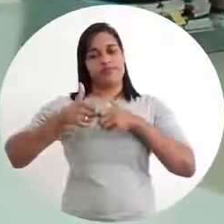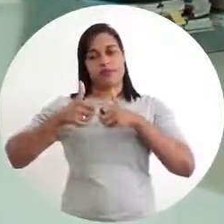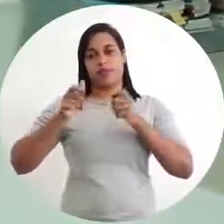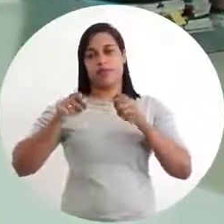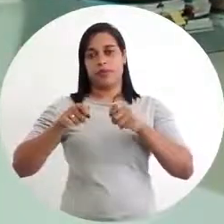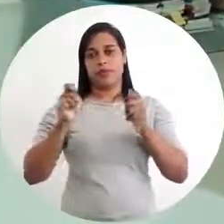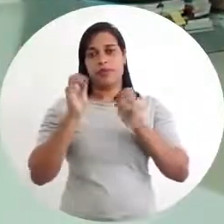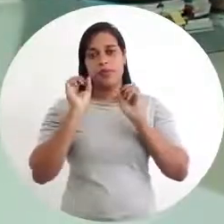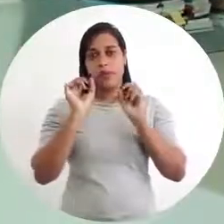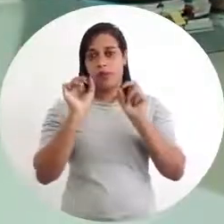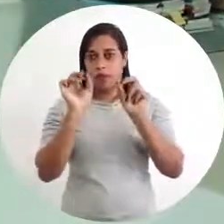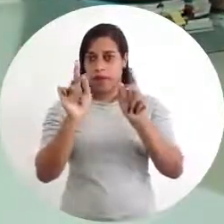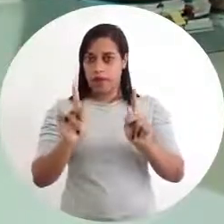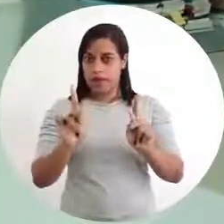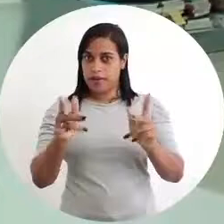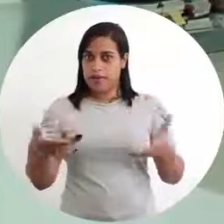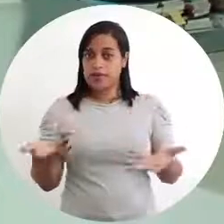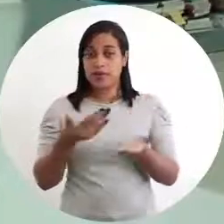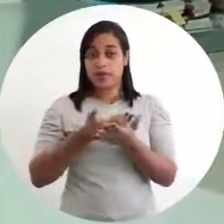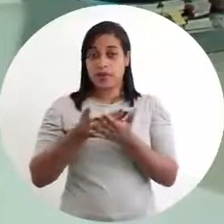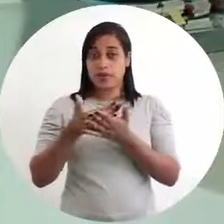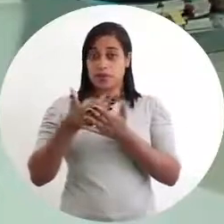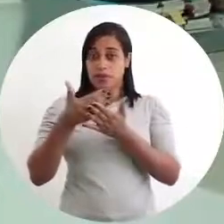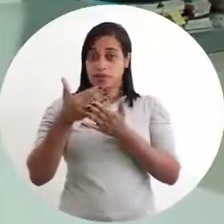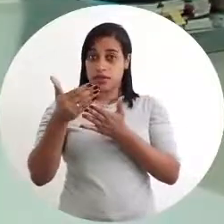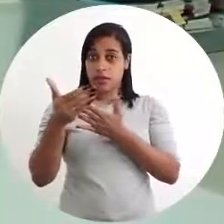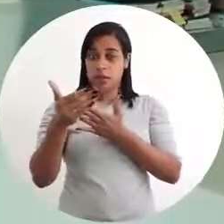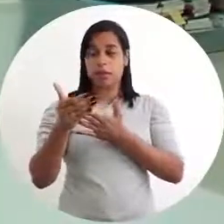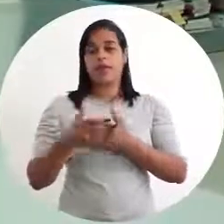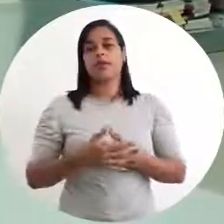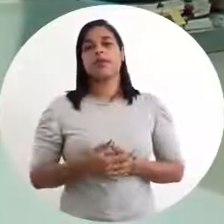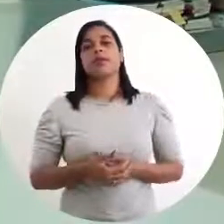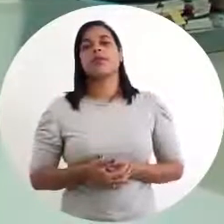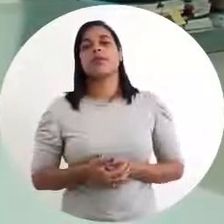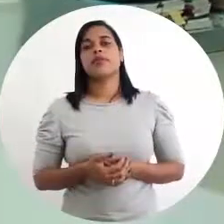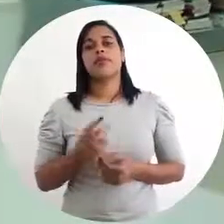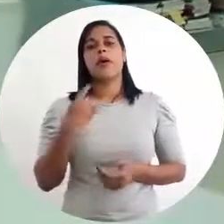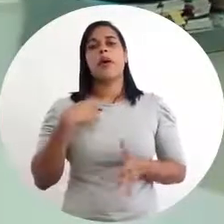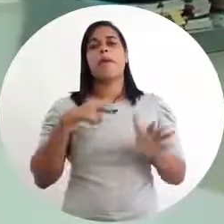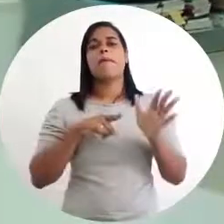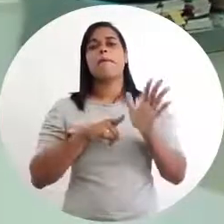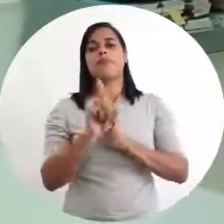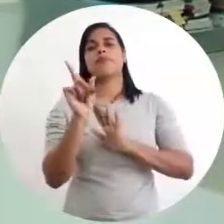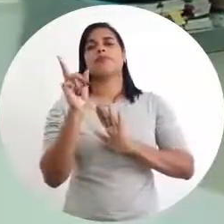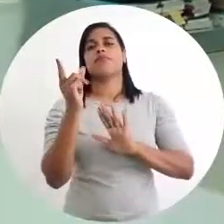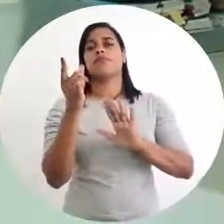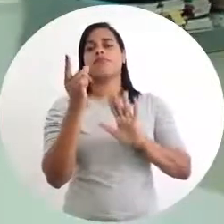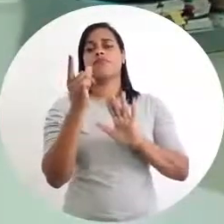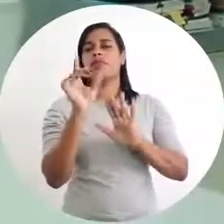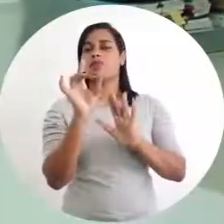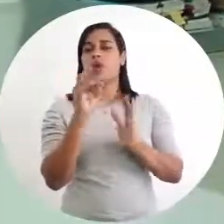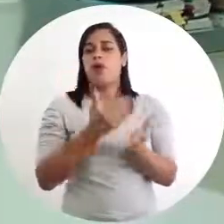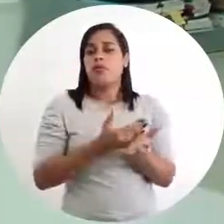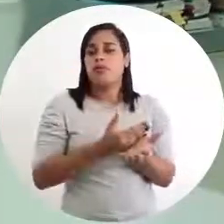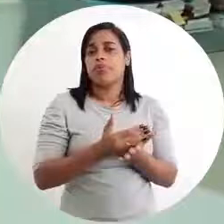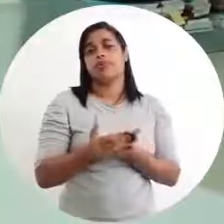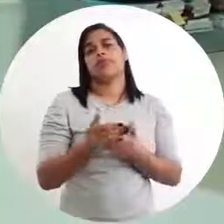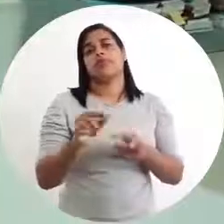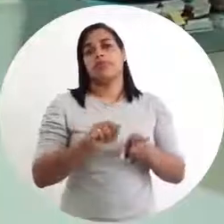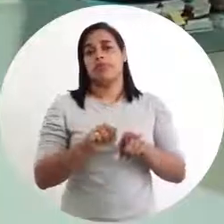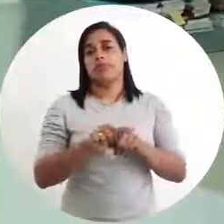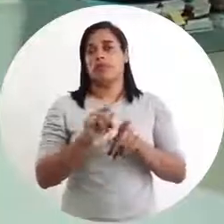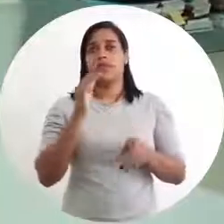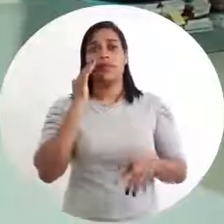possível, ok? Então, inicialmente, a gente traça aí uma questão mais introdutória, né? Uma questão